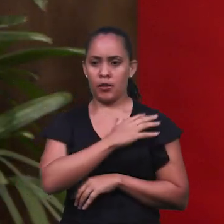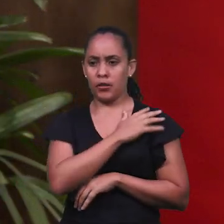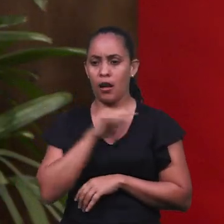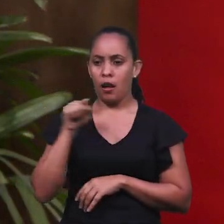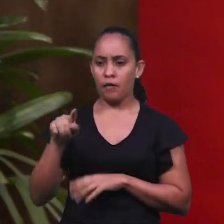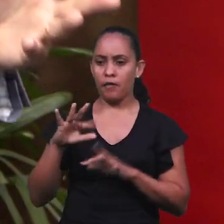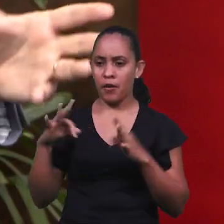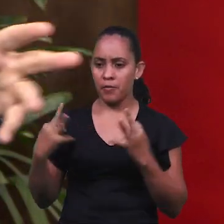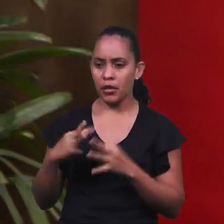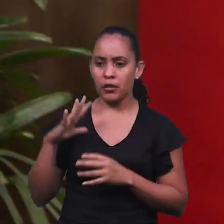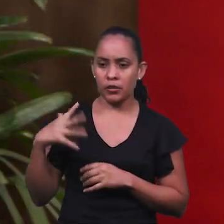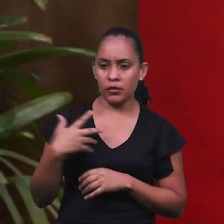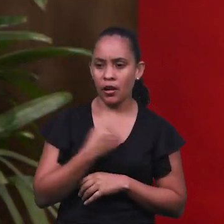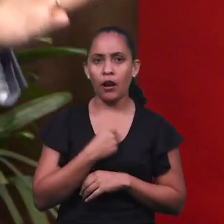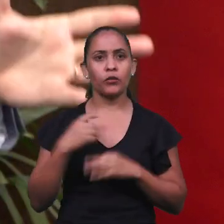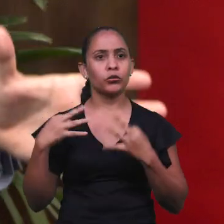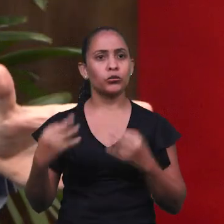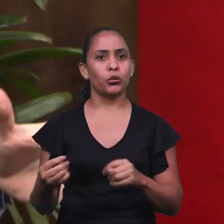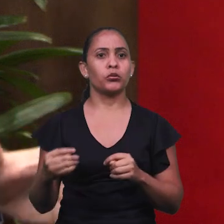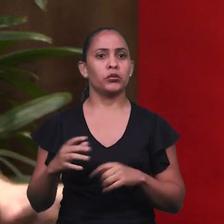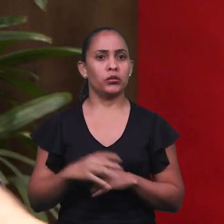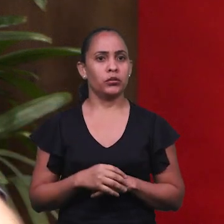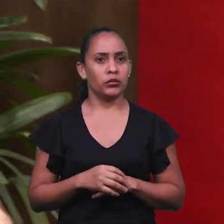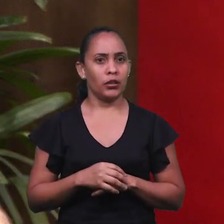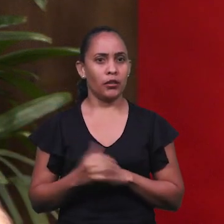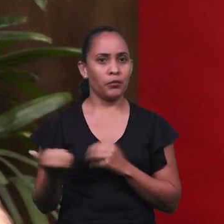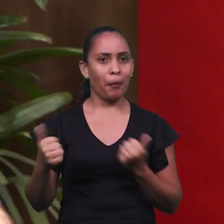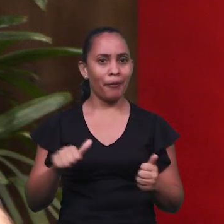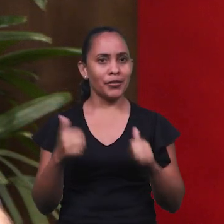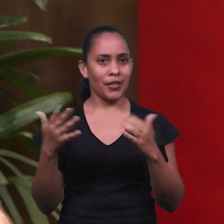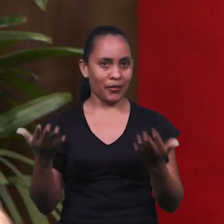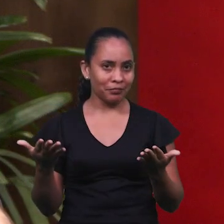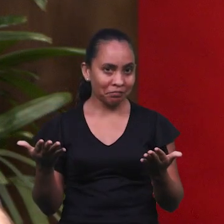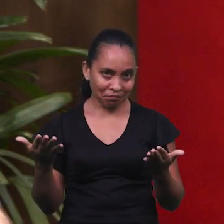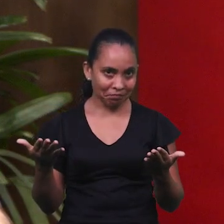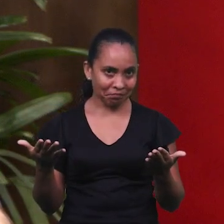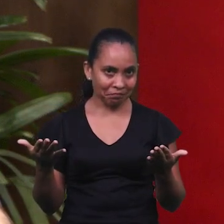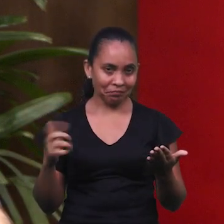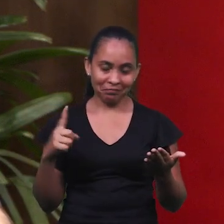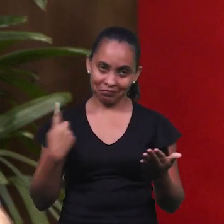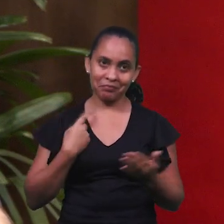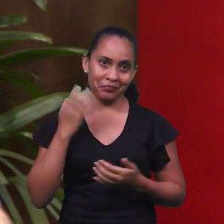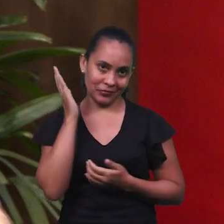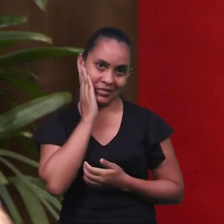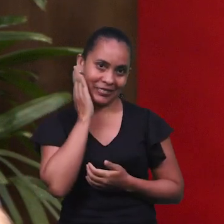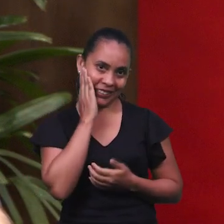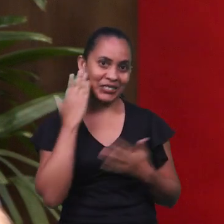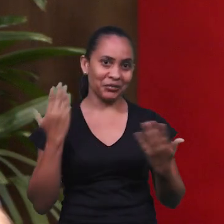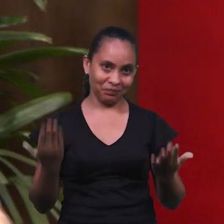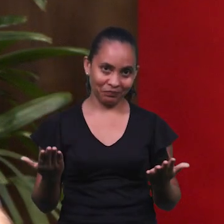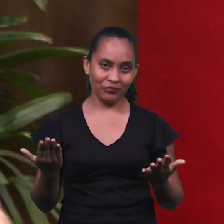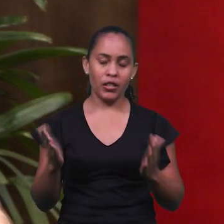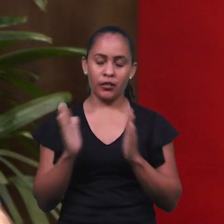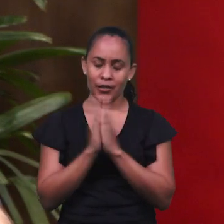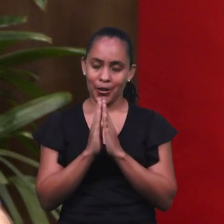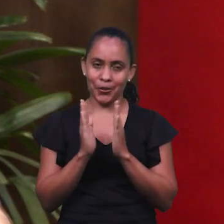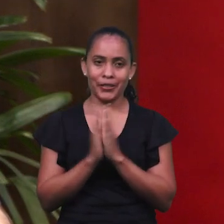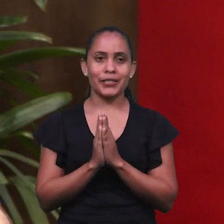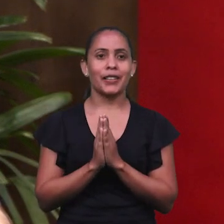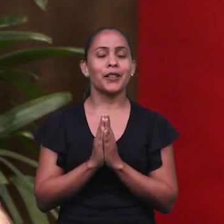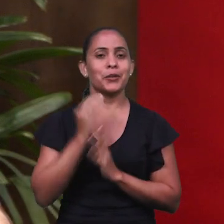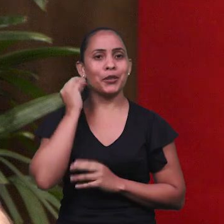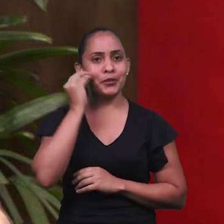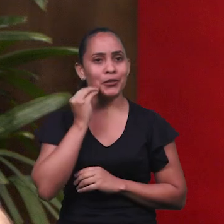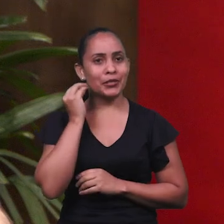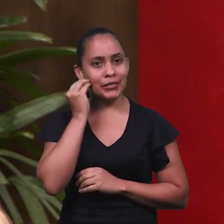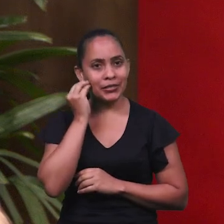salvo, a família é salva, todos são batizados. Ou seja, nós conseguimos discernir na oração, na